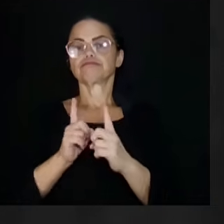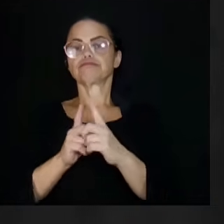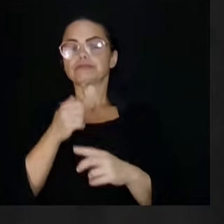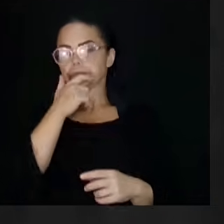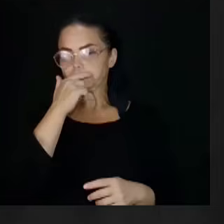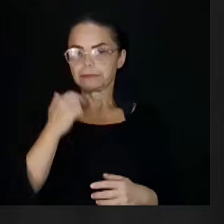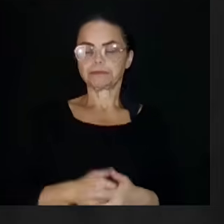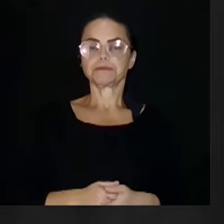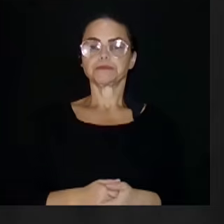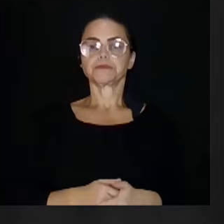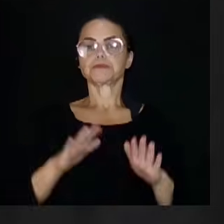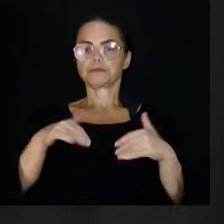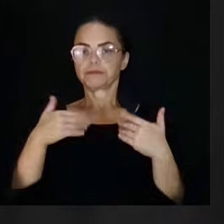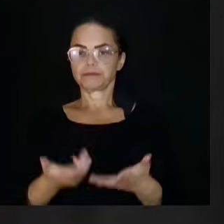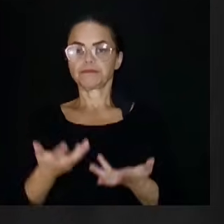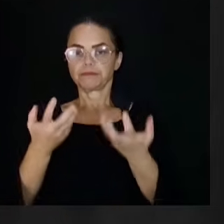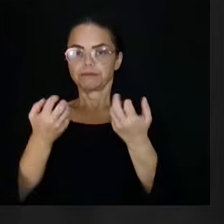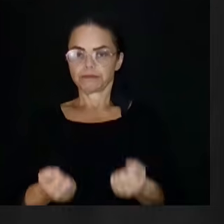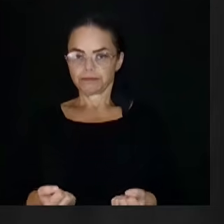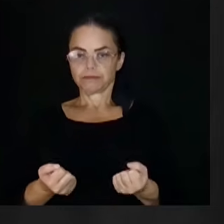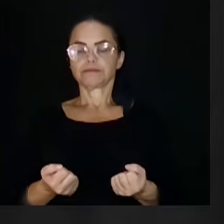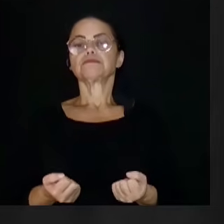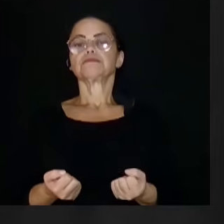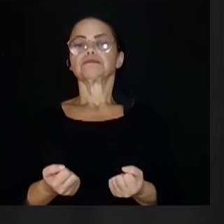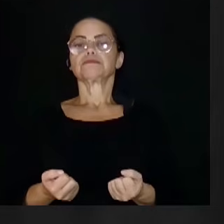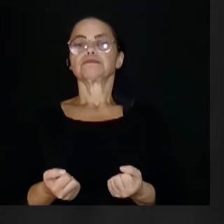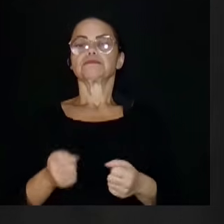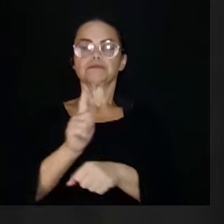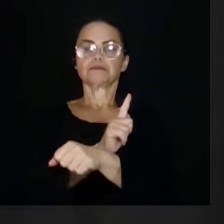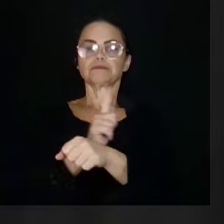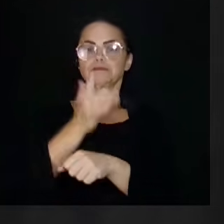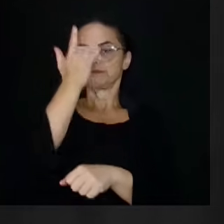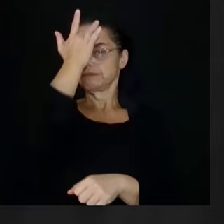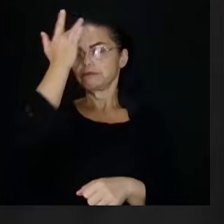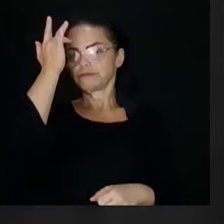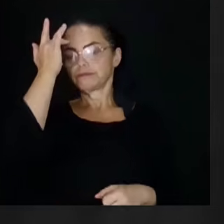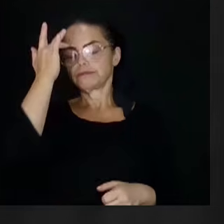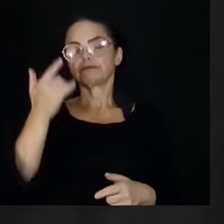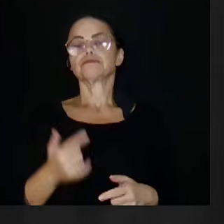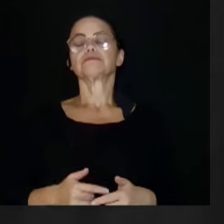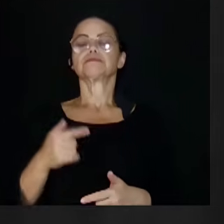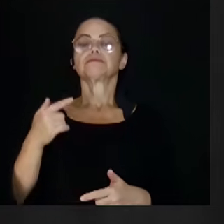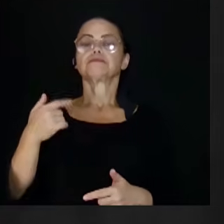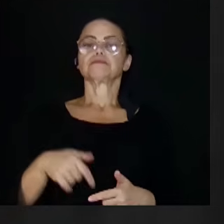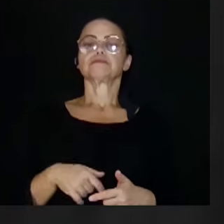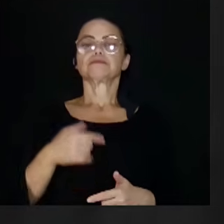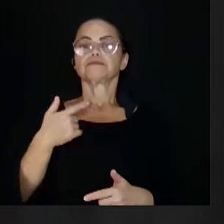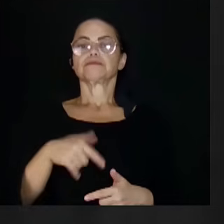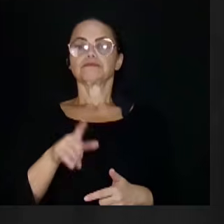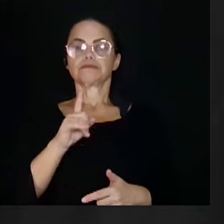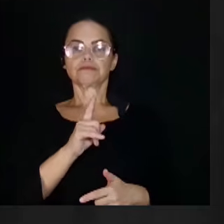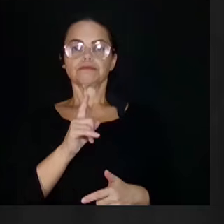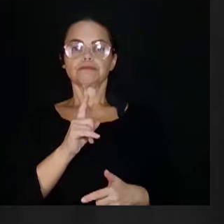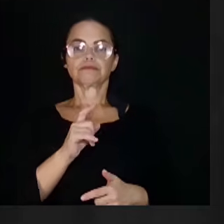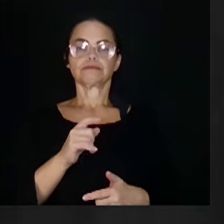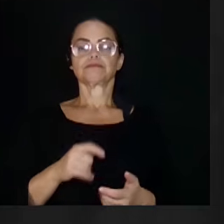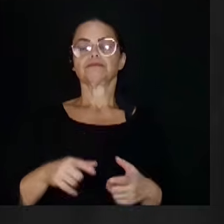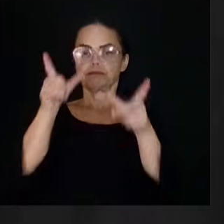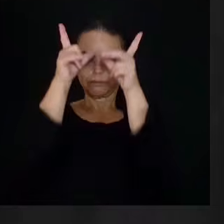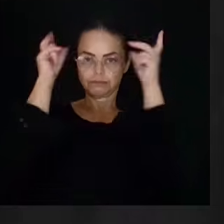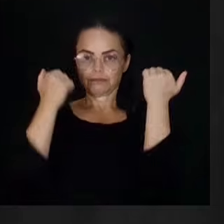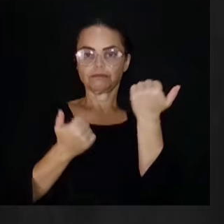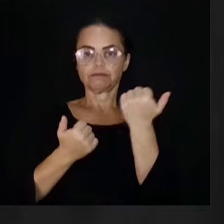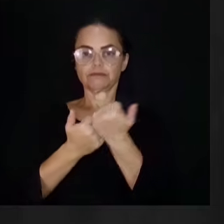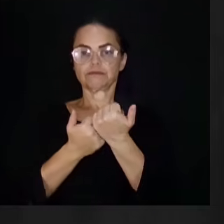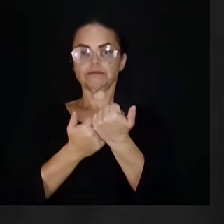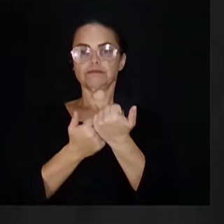eu assumo essa questão para gerenciar a saúde mental, também porque eu faço, né, enquanto enfermagem, auxiliar de enfermagem, eu começo a fazer